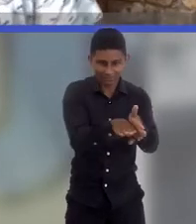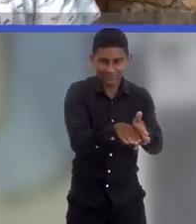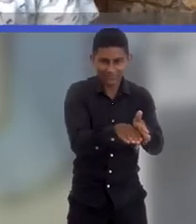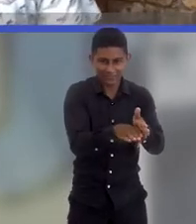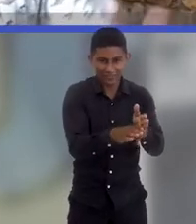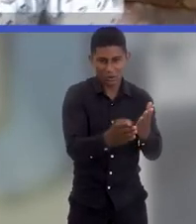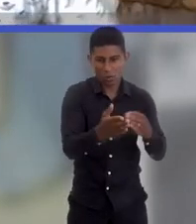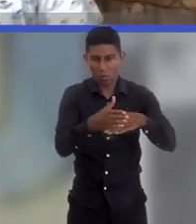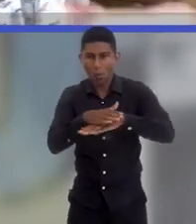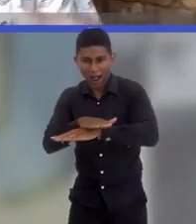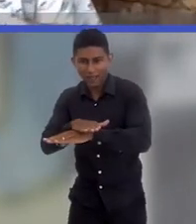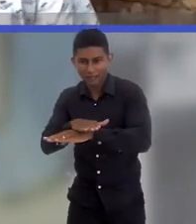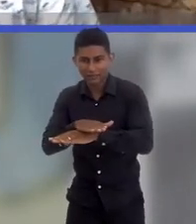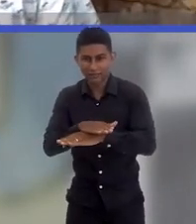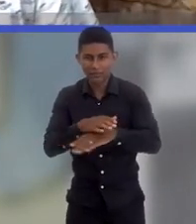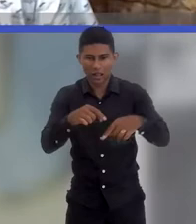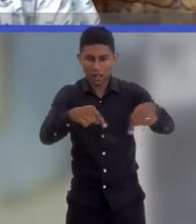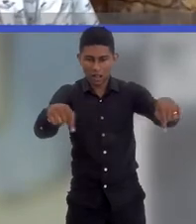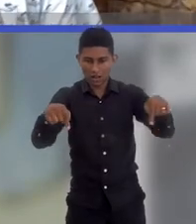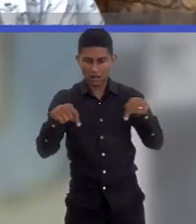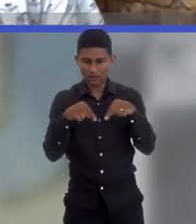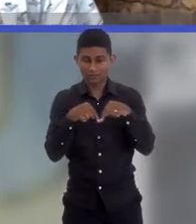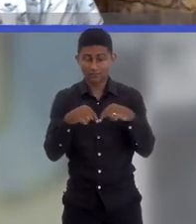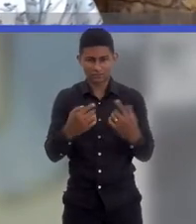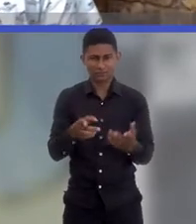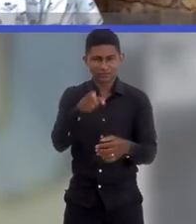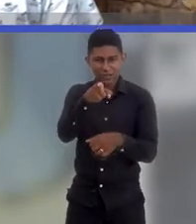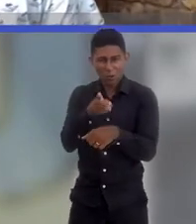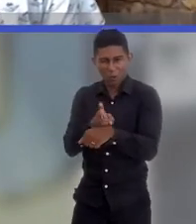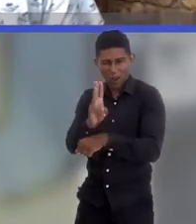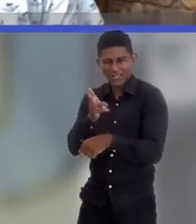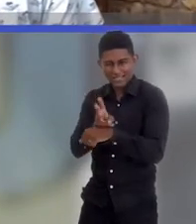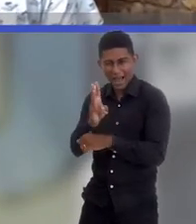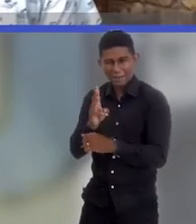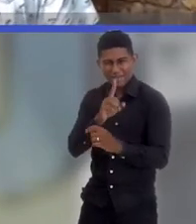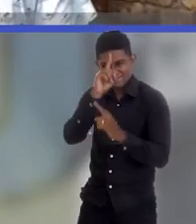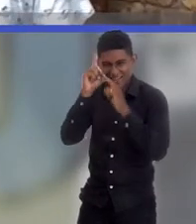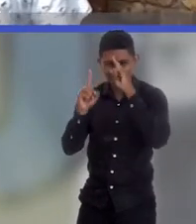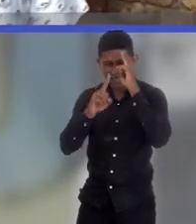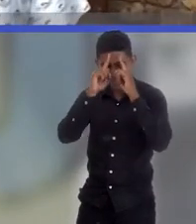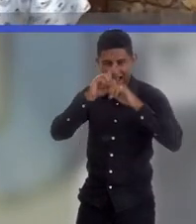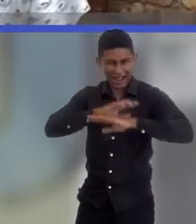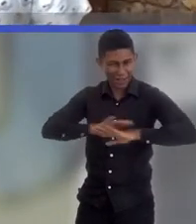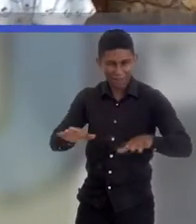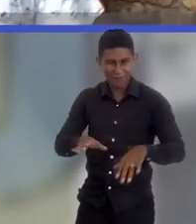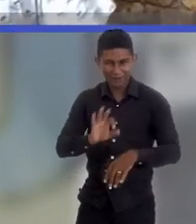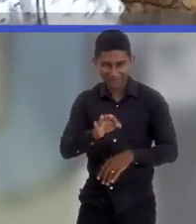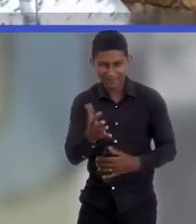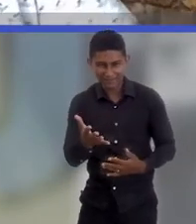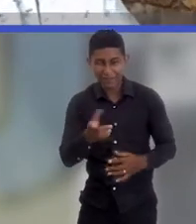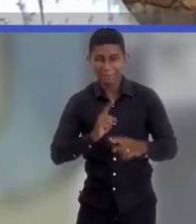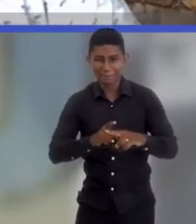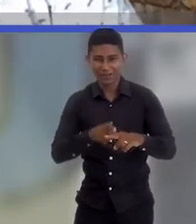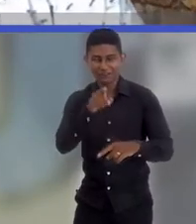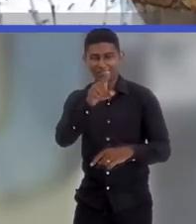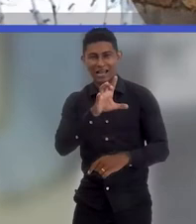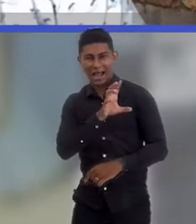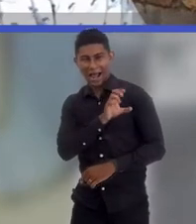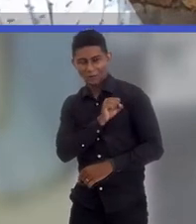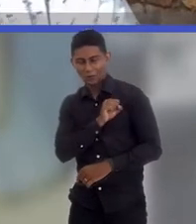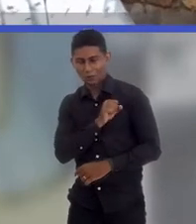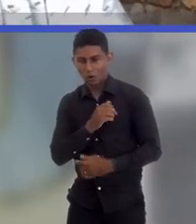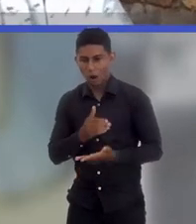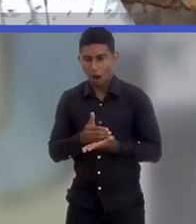rua. E vou fazer Então um pequeno agora você não estúdio. vai mais precisar compor por WhatsApp, né? Porque quando a paixão sua, ela se Isso. torna